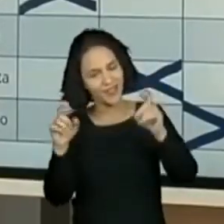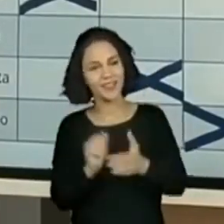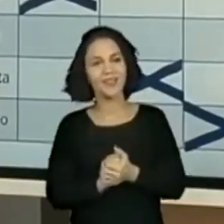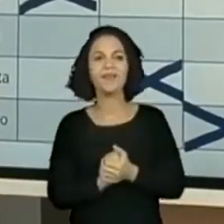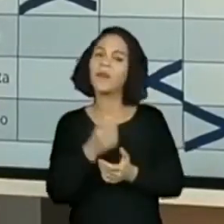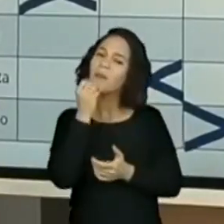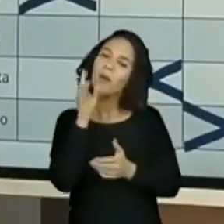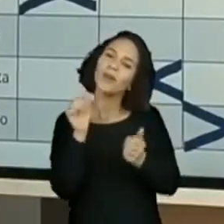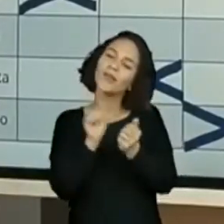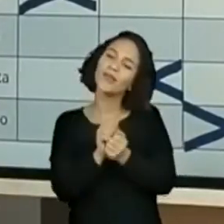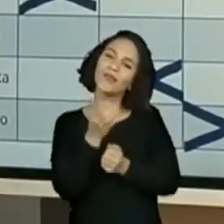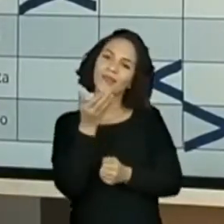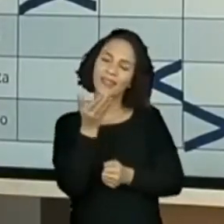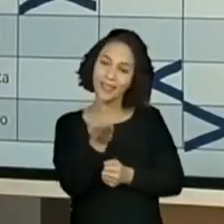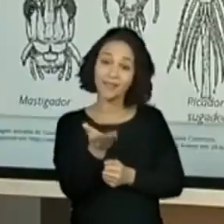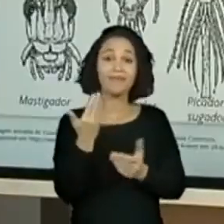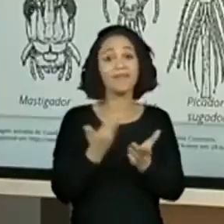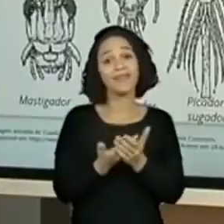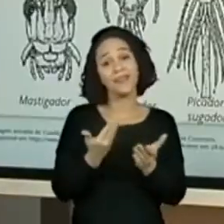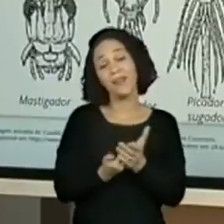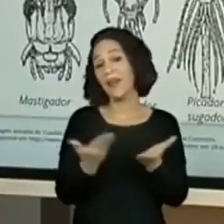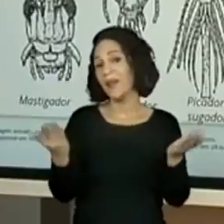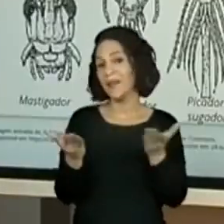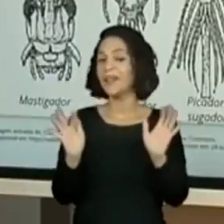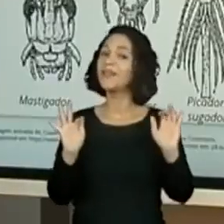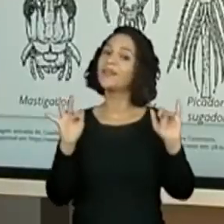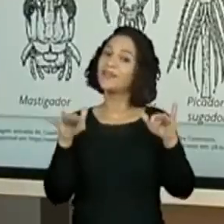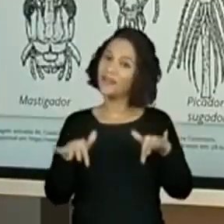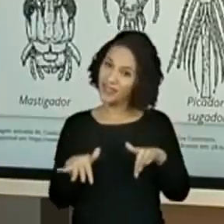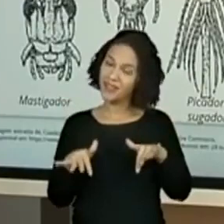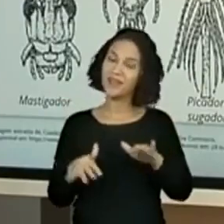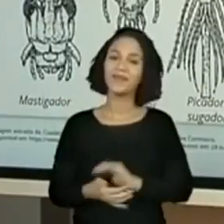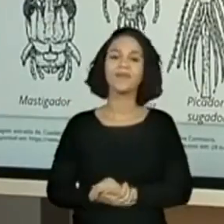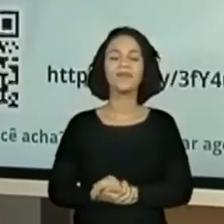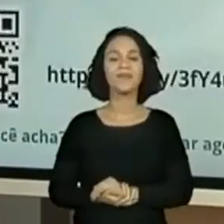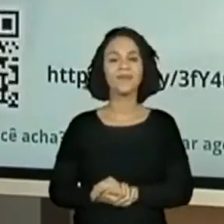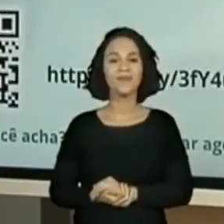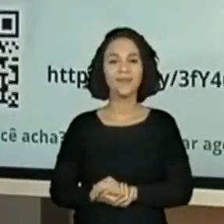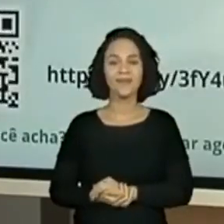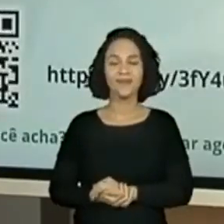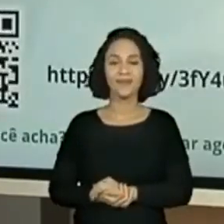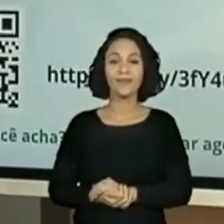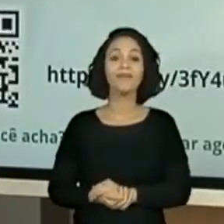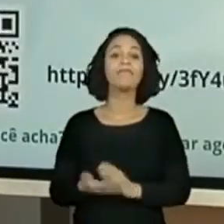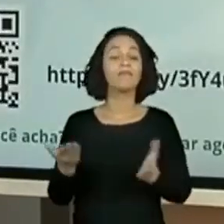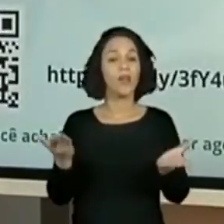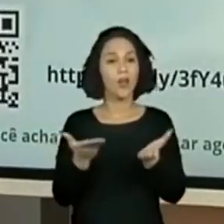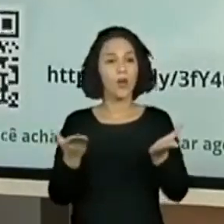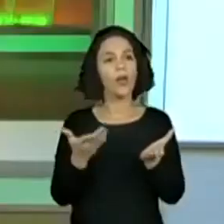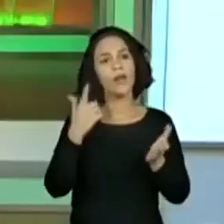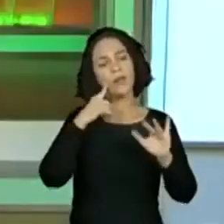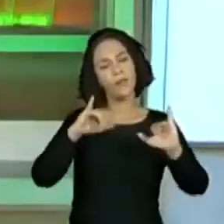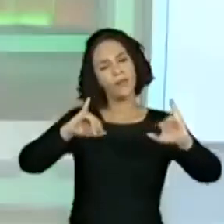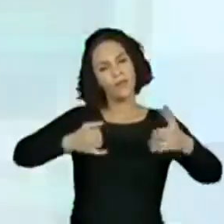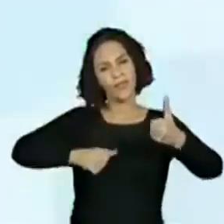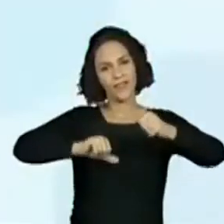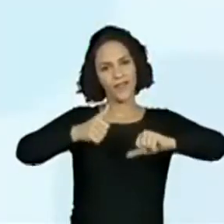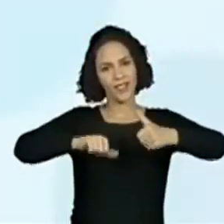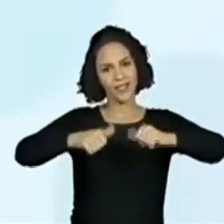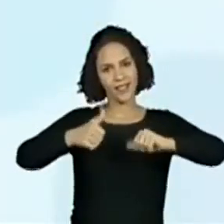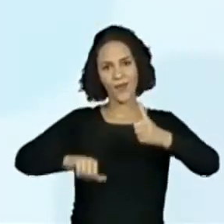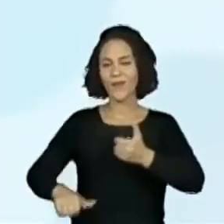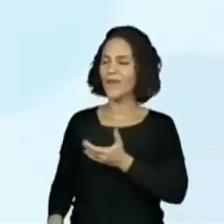Foi muito bom estar com vocês, mas nossa aula está chegando ao final. Eu quero deixar uma tela para